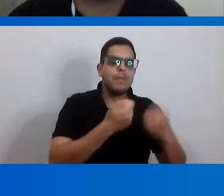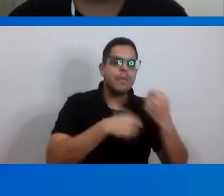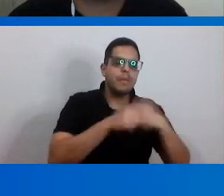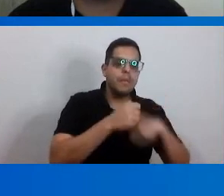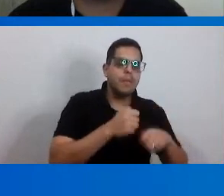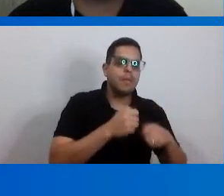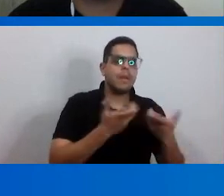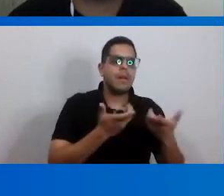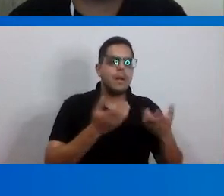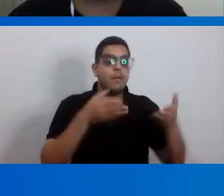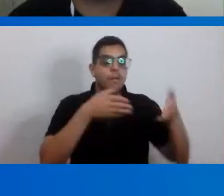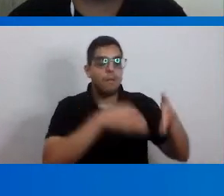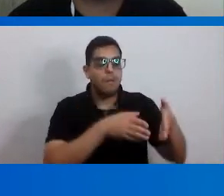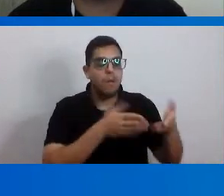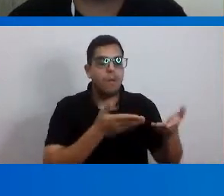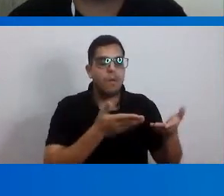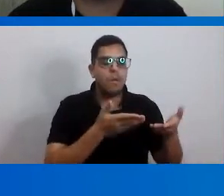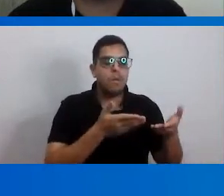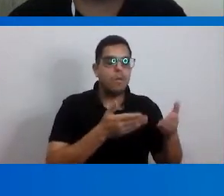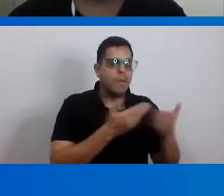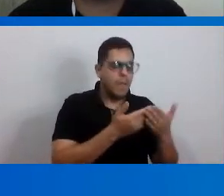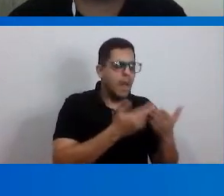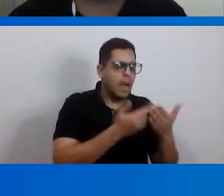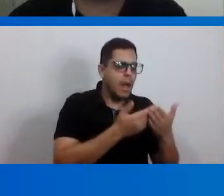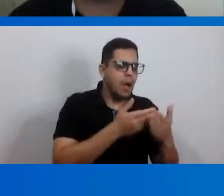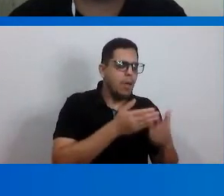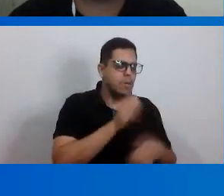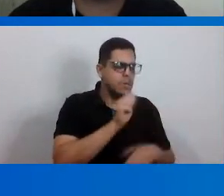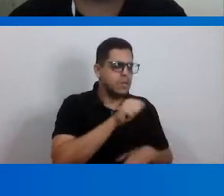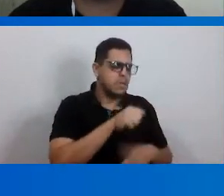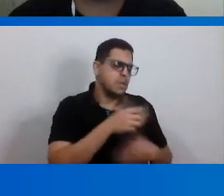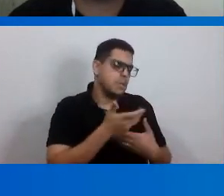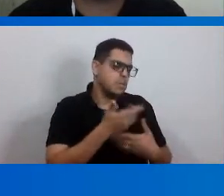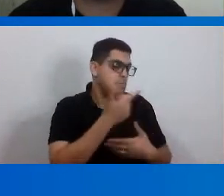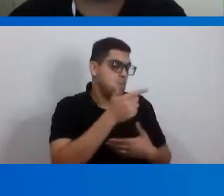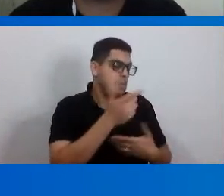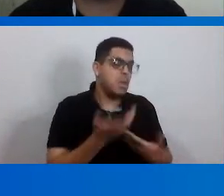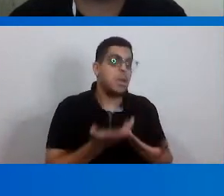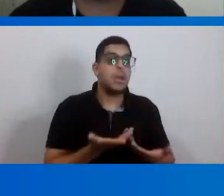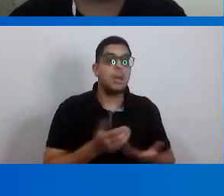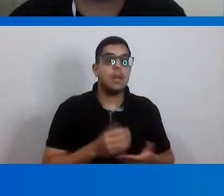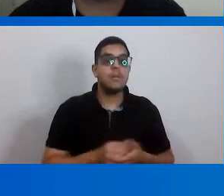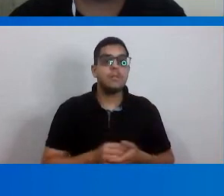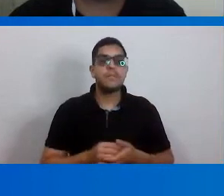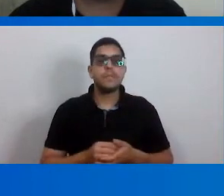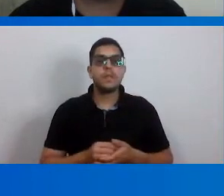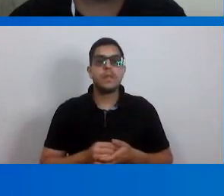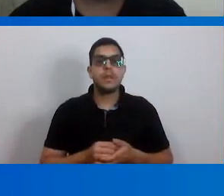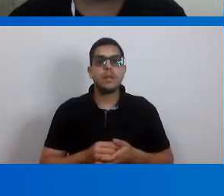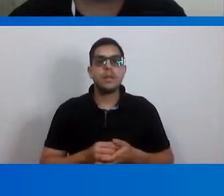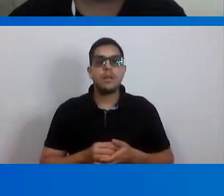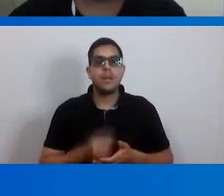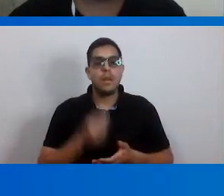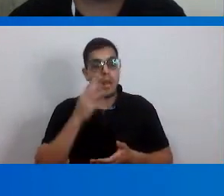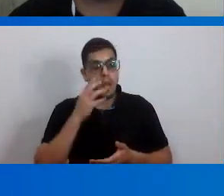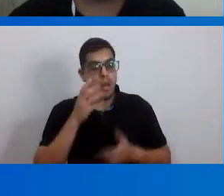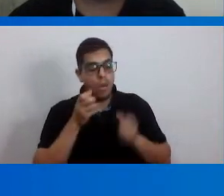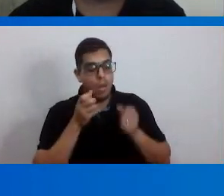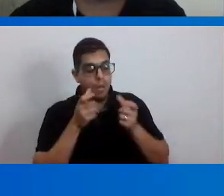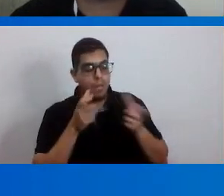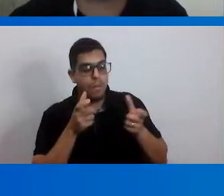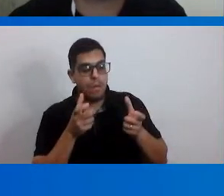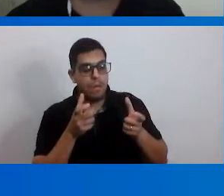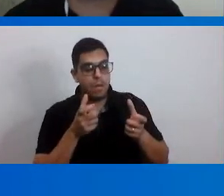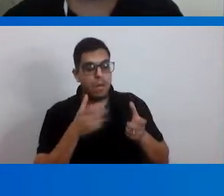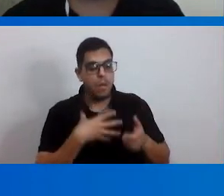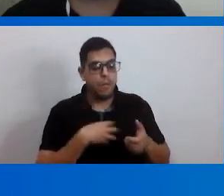olhando para o meu filho tá olhando não como professor mas olhando para experiência que eu tenho aqui na minha casa meu filho que gosta mas eu tenho que ficar controlando ali o